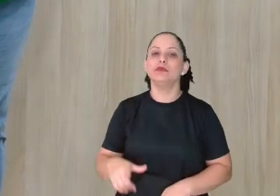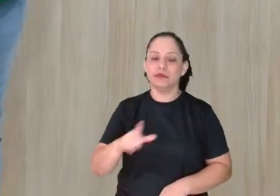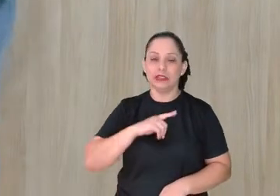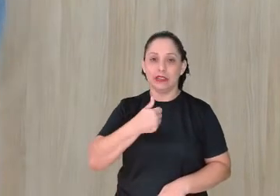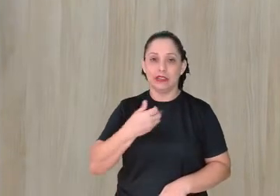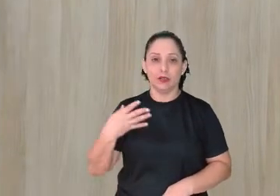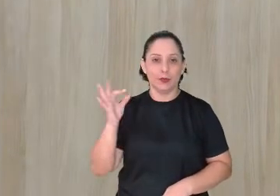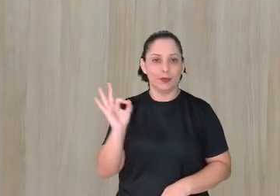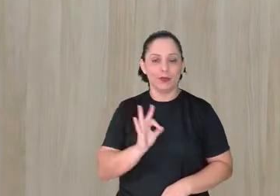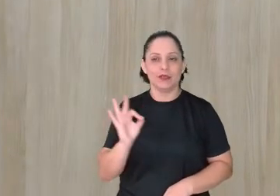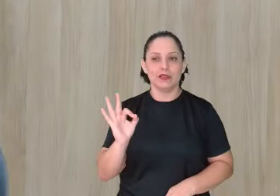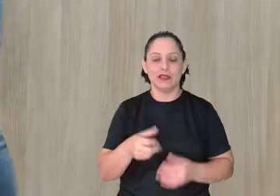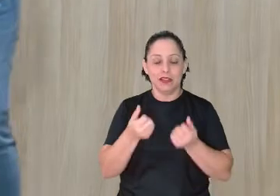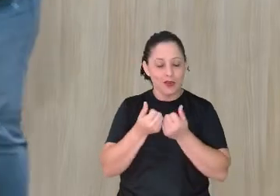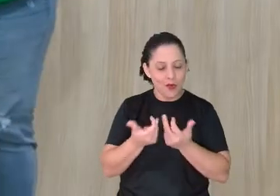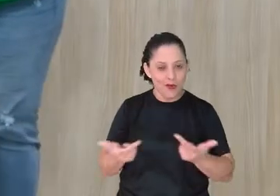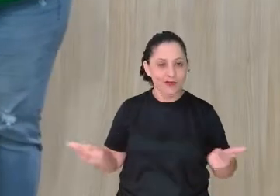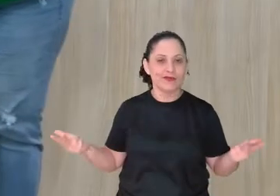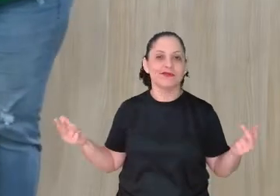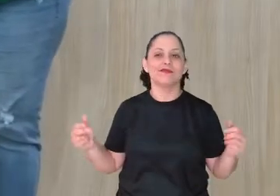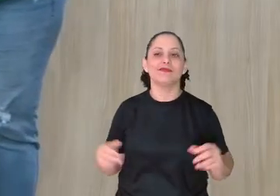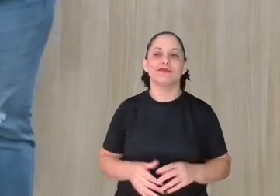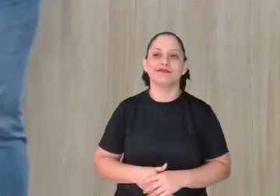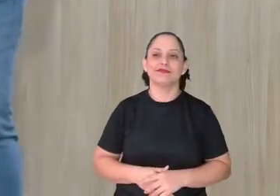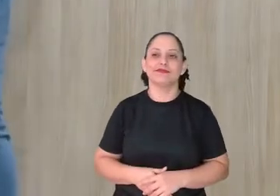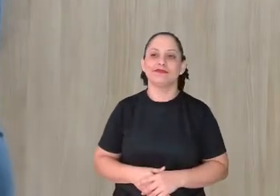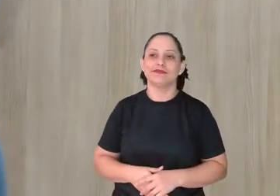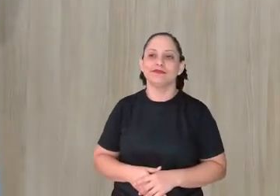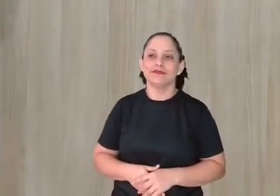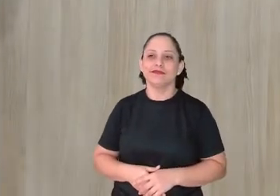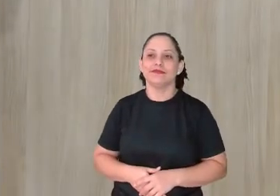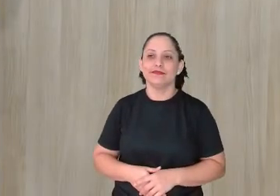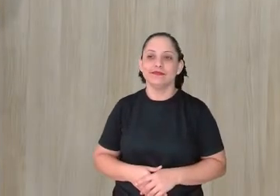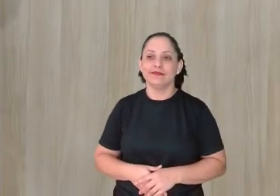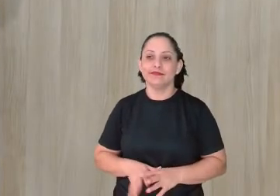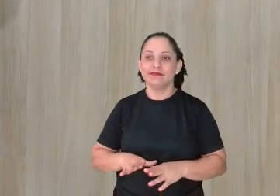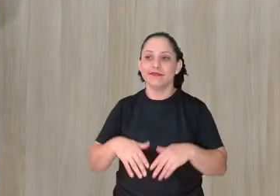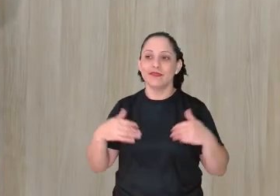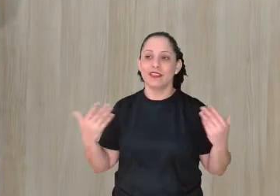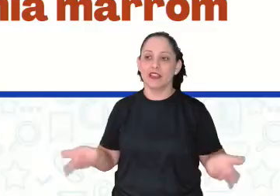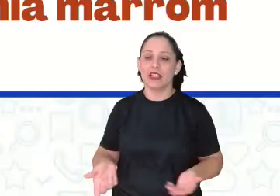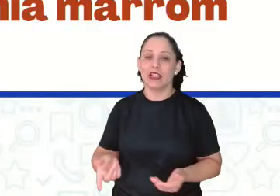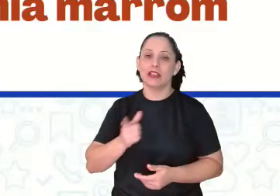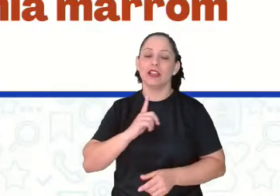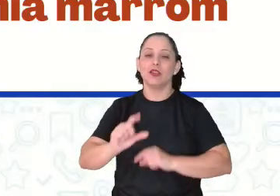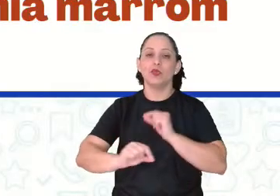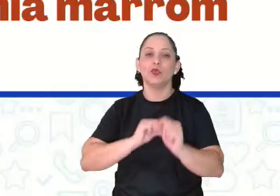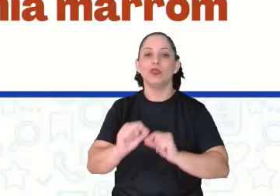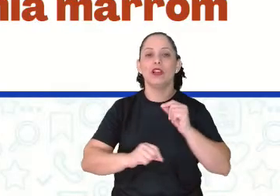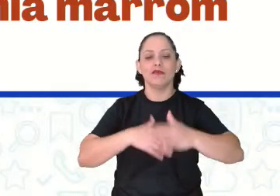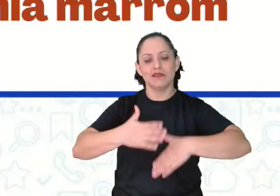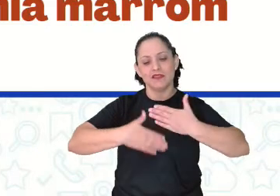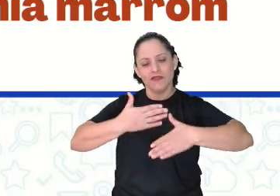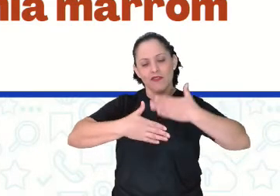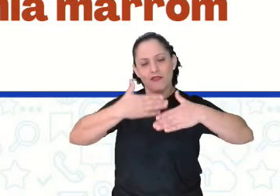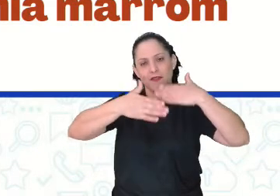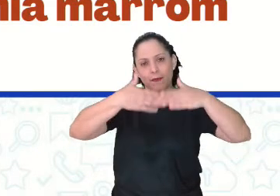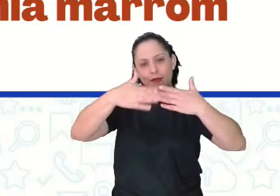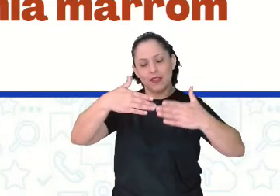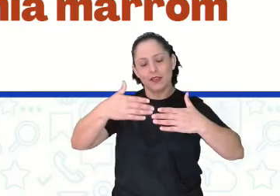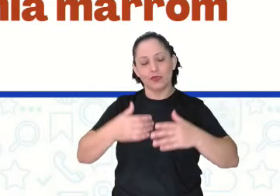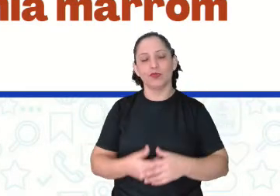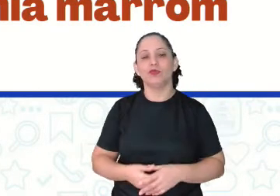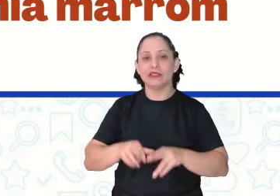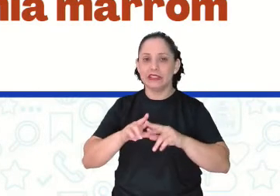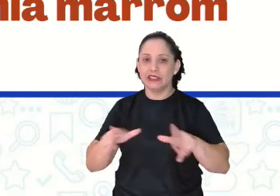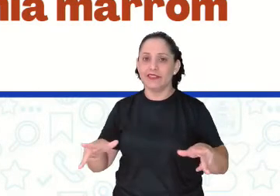Então, é muita coisa, tá? E aí, então, temos o ecodesenvolvimento, que é diferente da